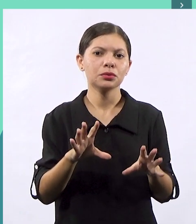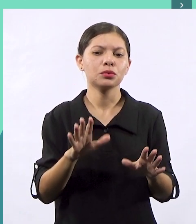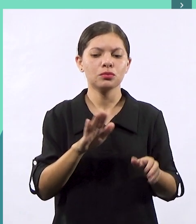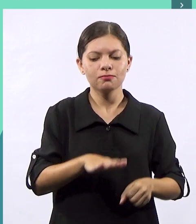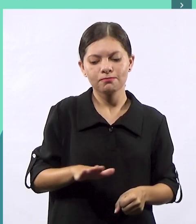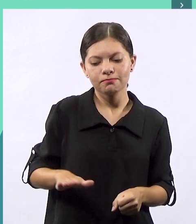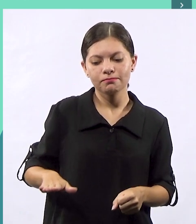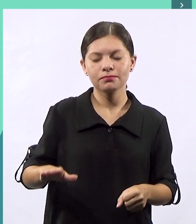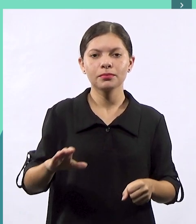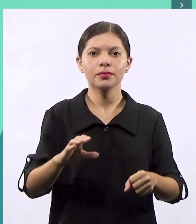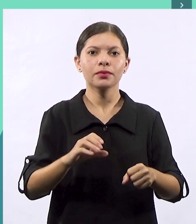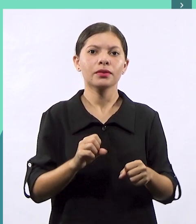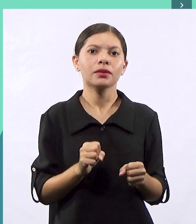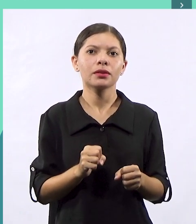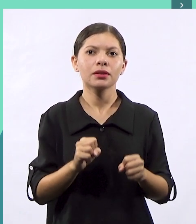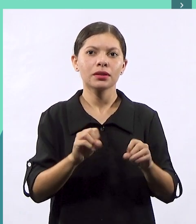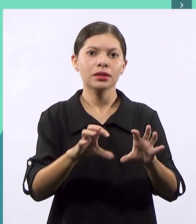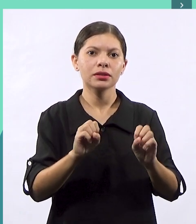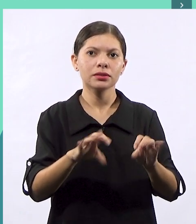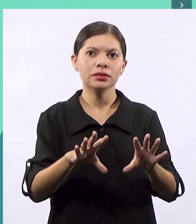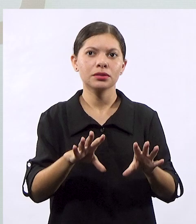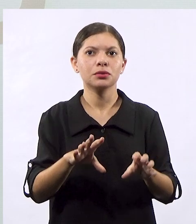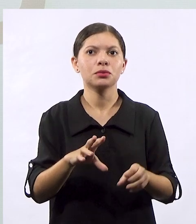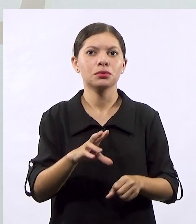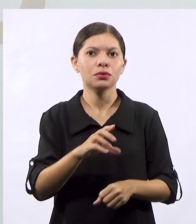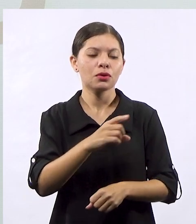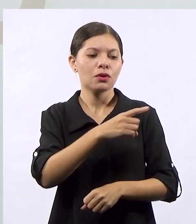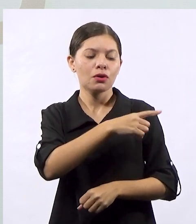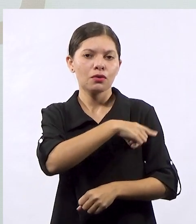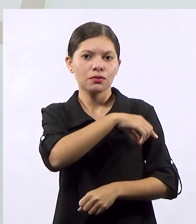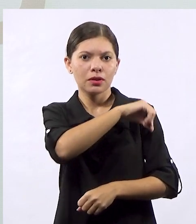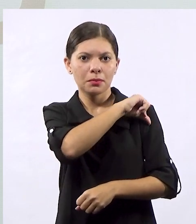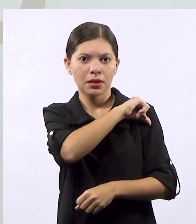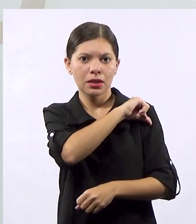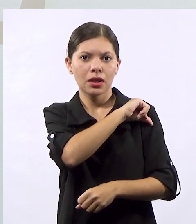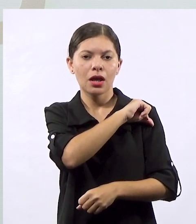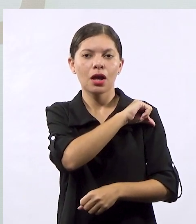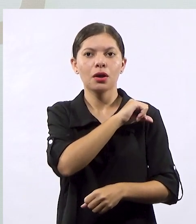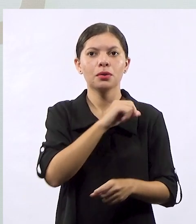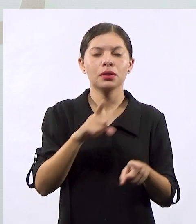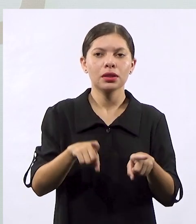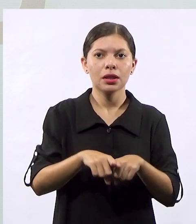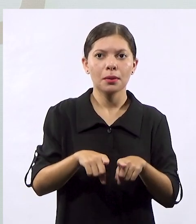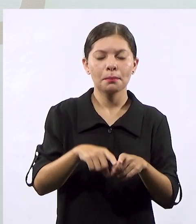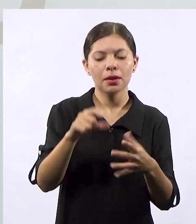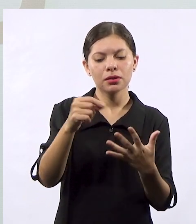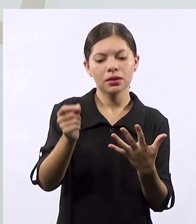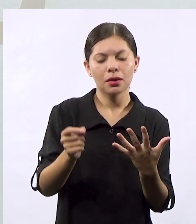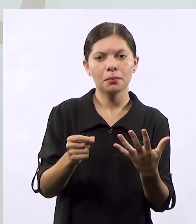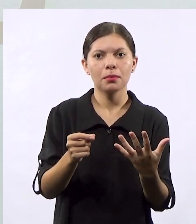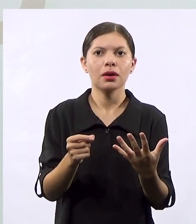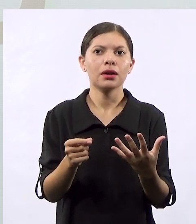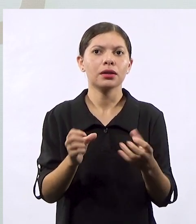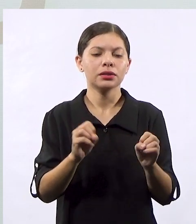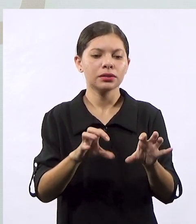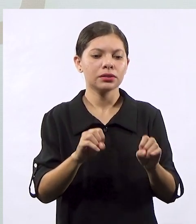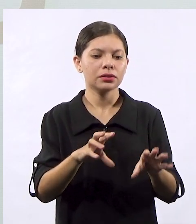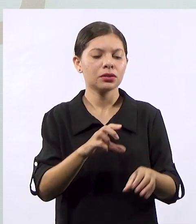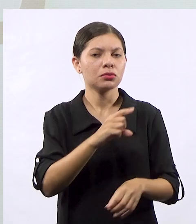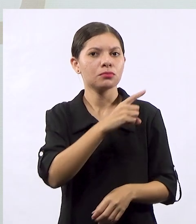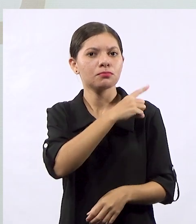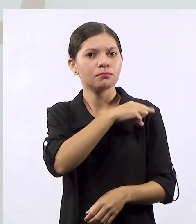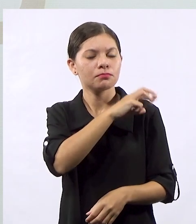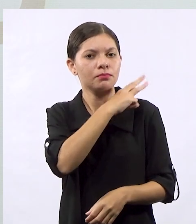ensino fundamental e a etapa do ensino médio. Percebam que essas etapas, elas dividem